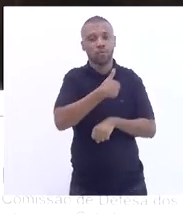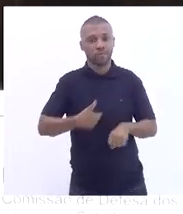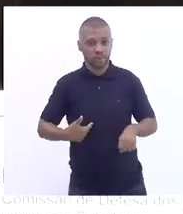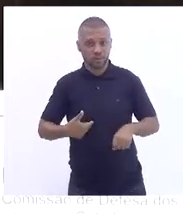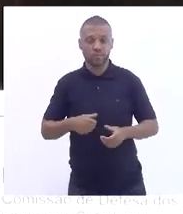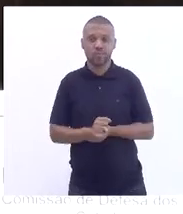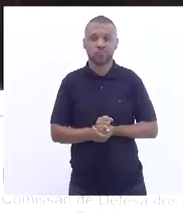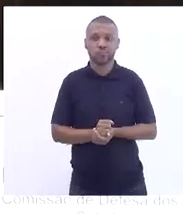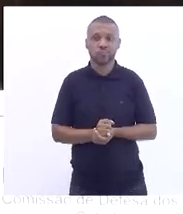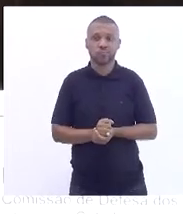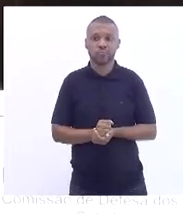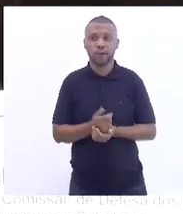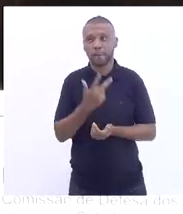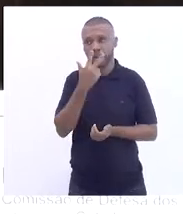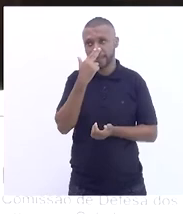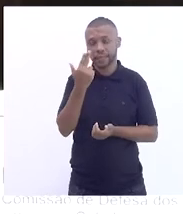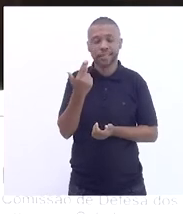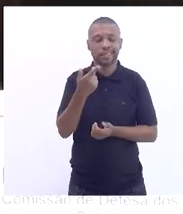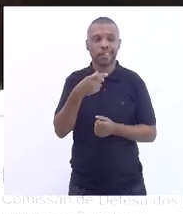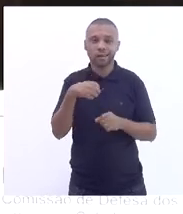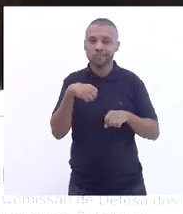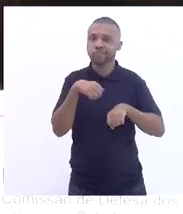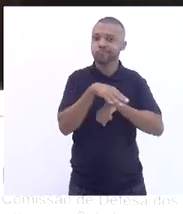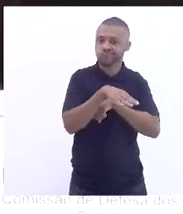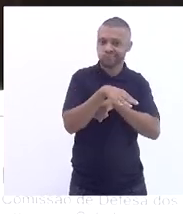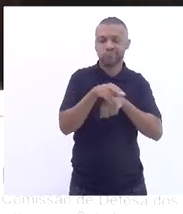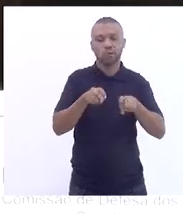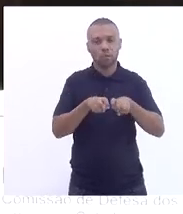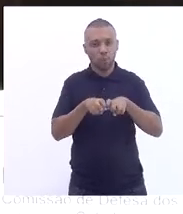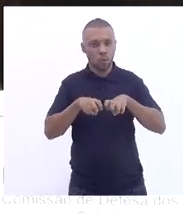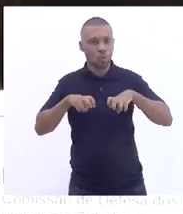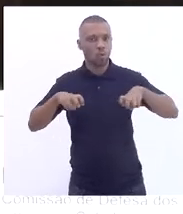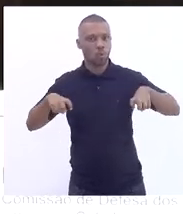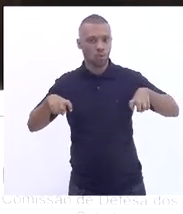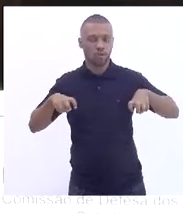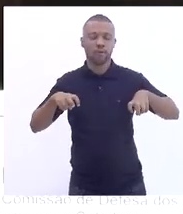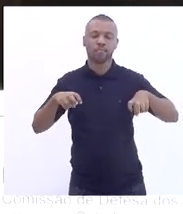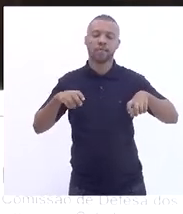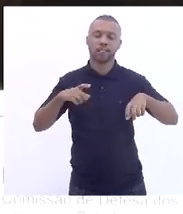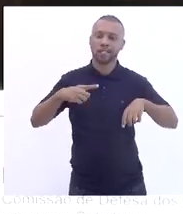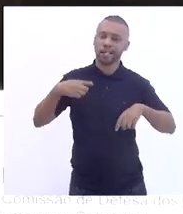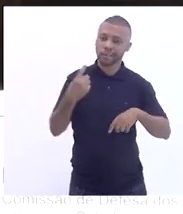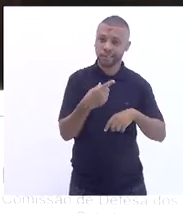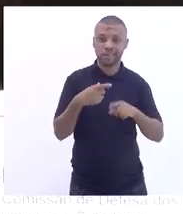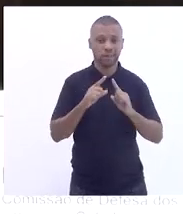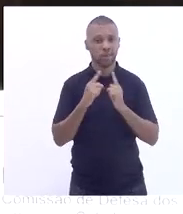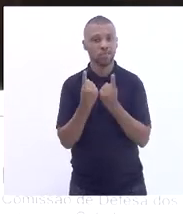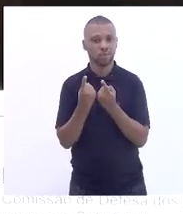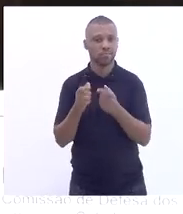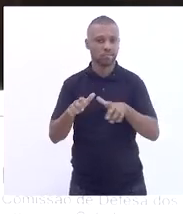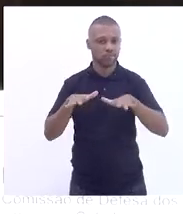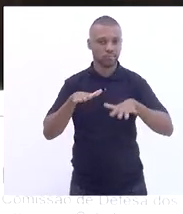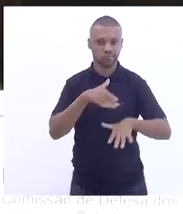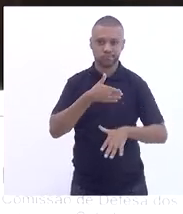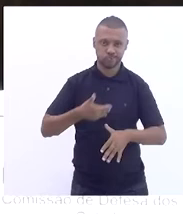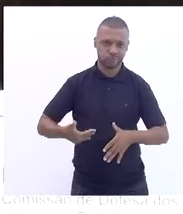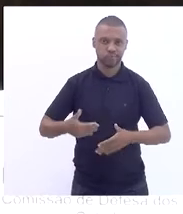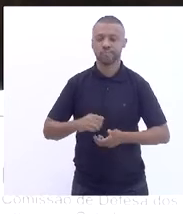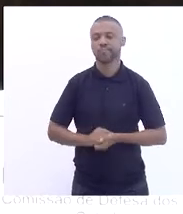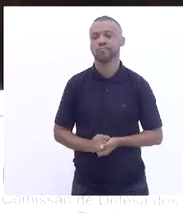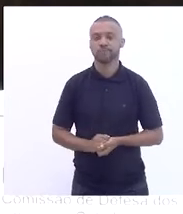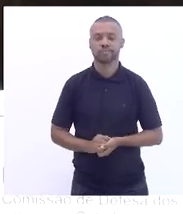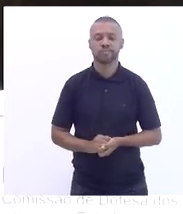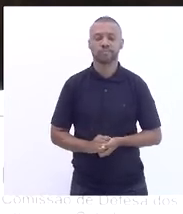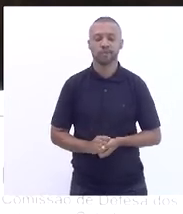esse comunicado a ter sido feito aqui pela mesa da audiência pública bom Face